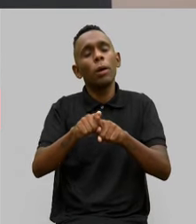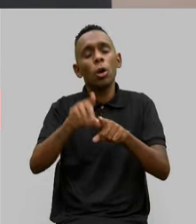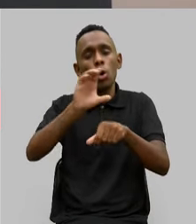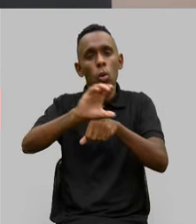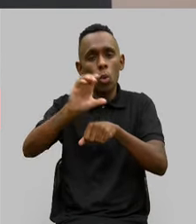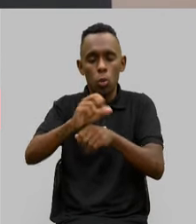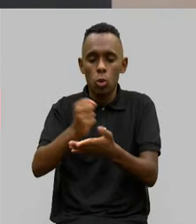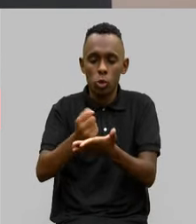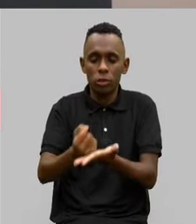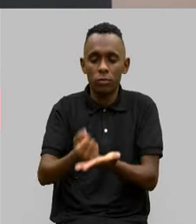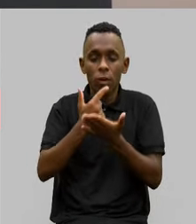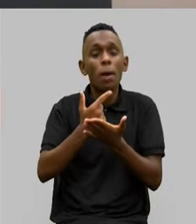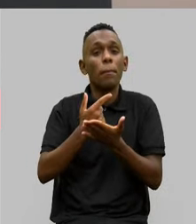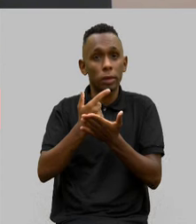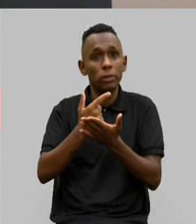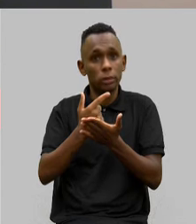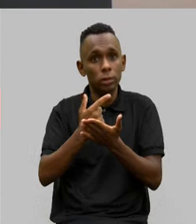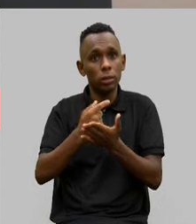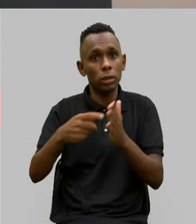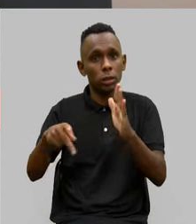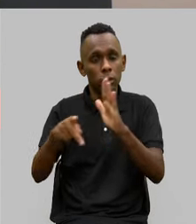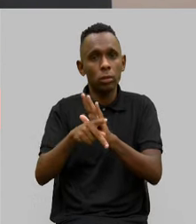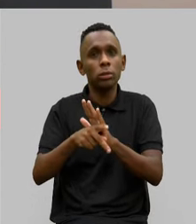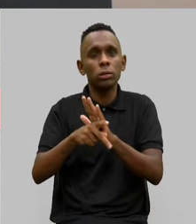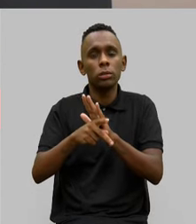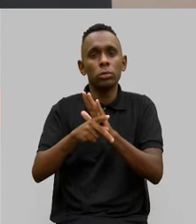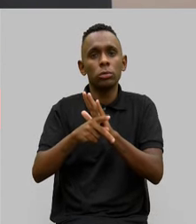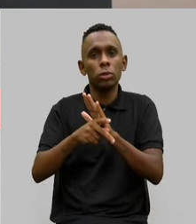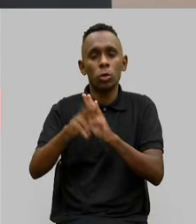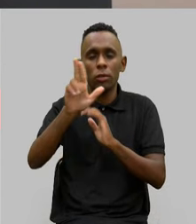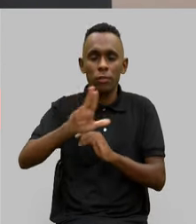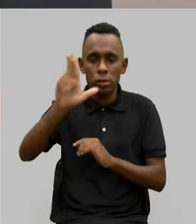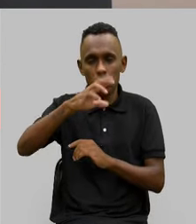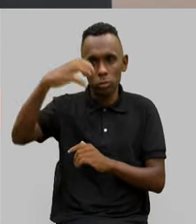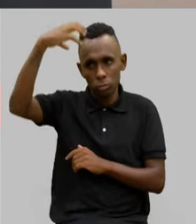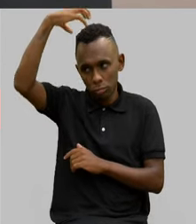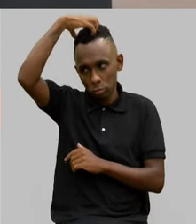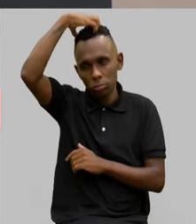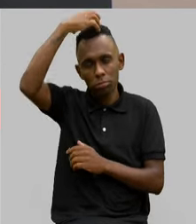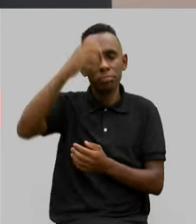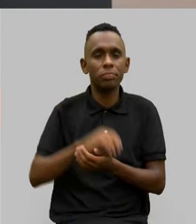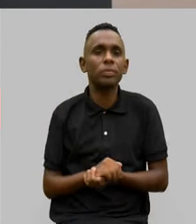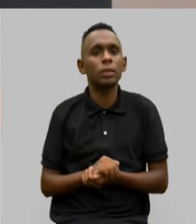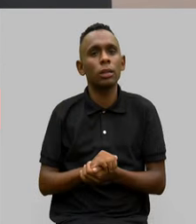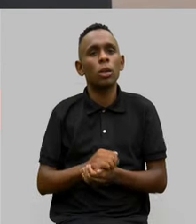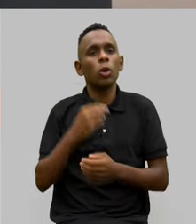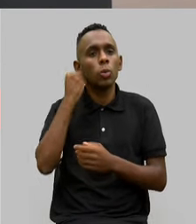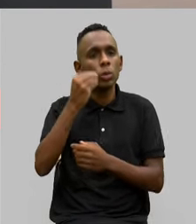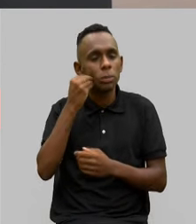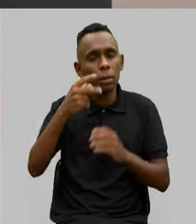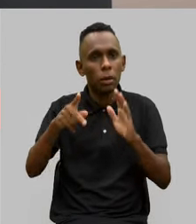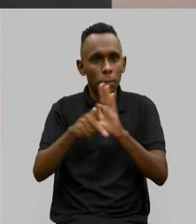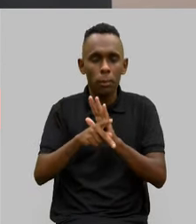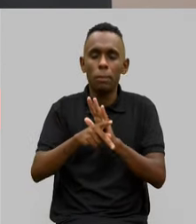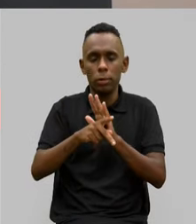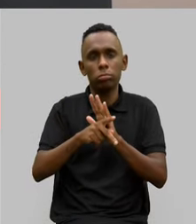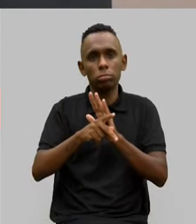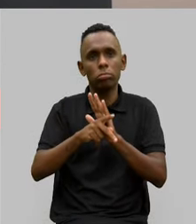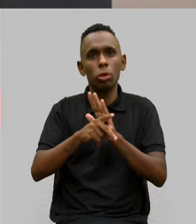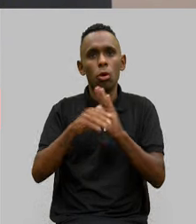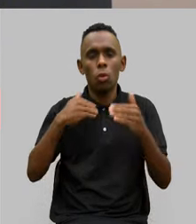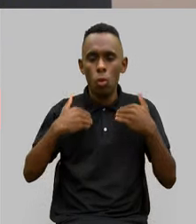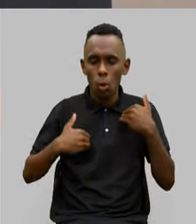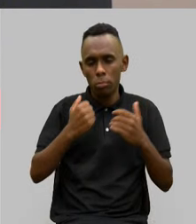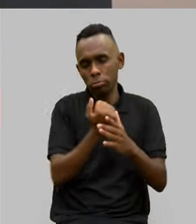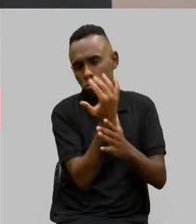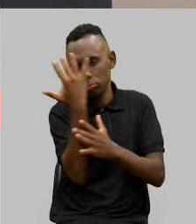na Universidade Federal de São João de Rei tem experiência em produtos do metabolismo secundário vegetal